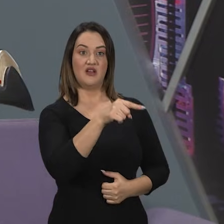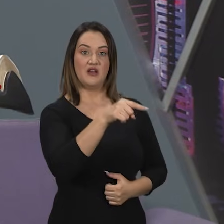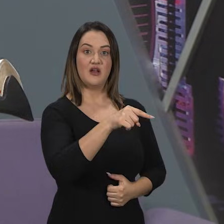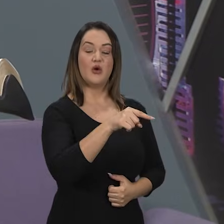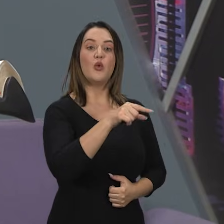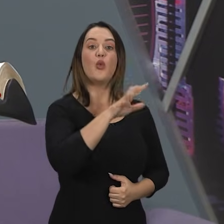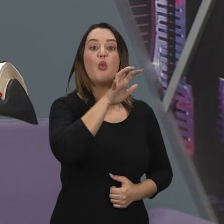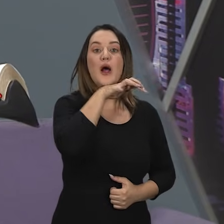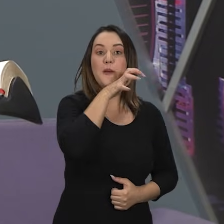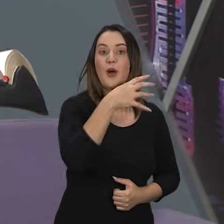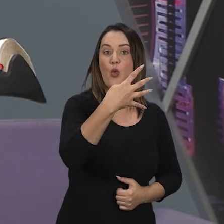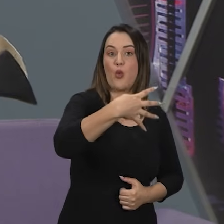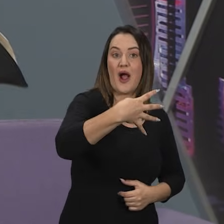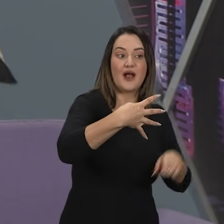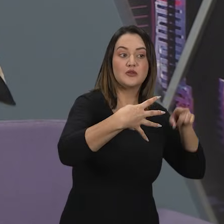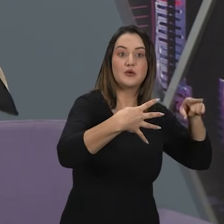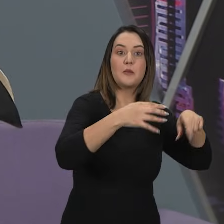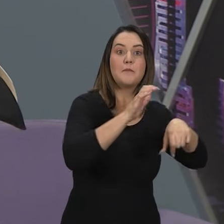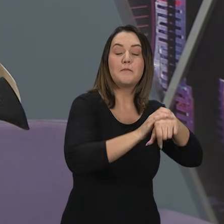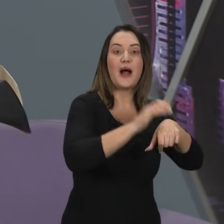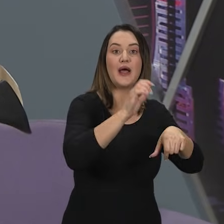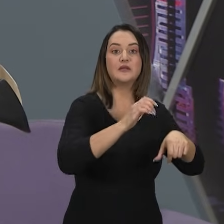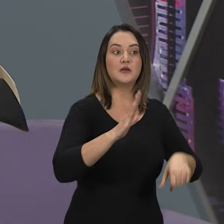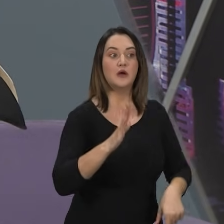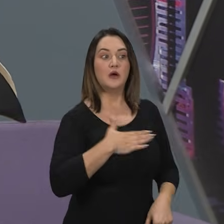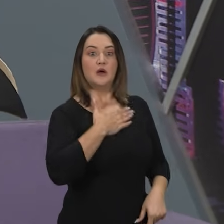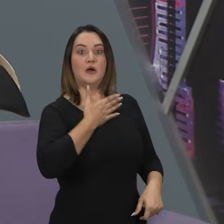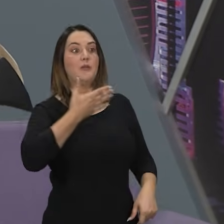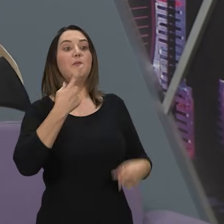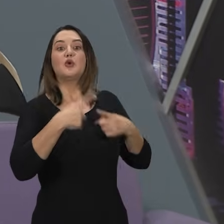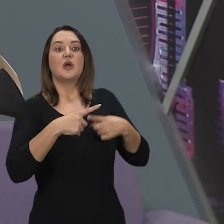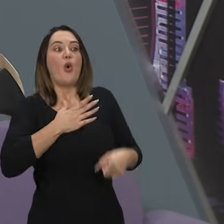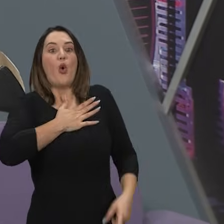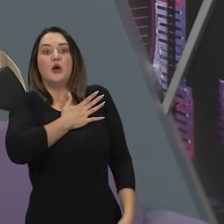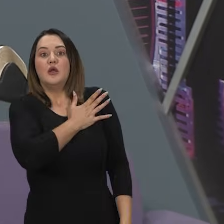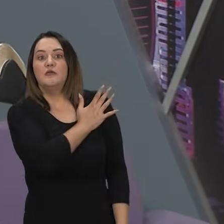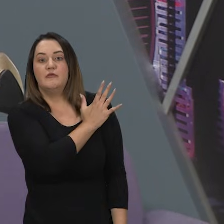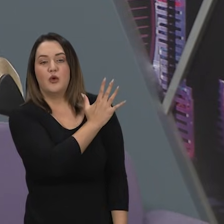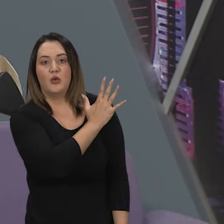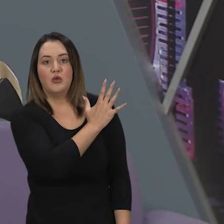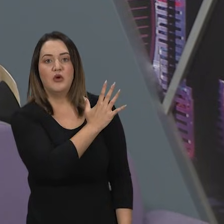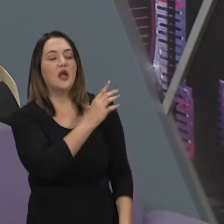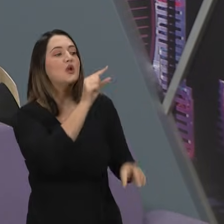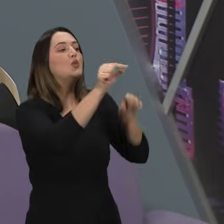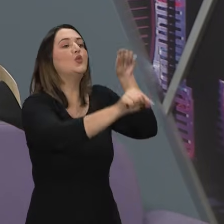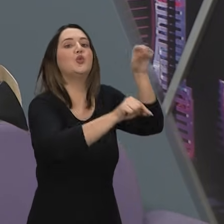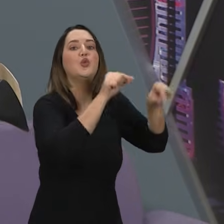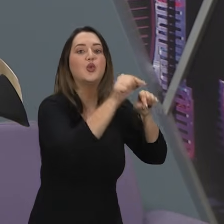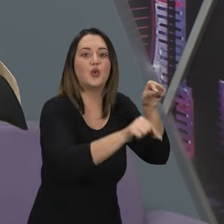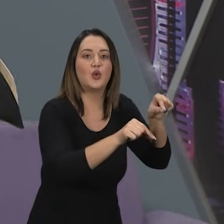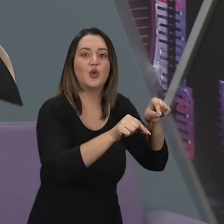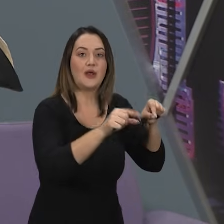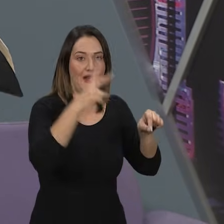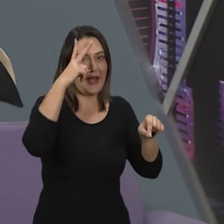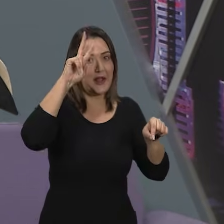o 4º animal foi o que mais impressionou Daniel. Ele queria saber o significado desse 4º animal. Lembra que ele tinha 10